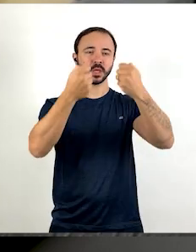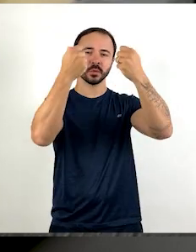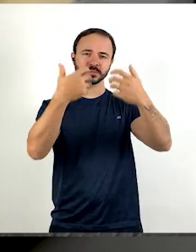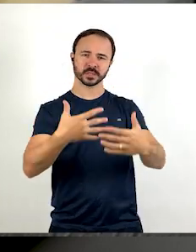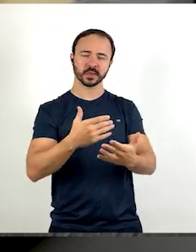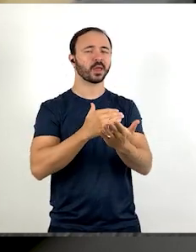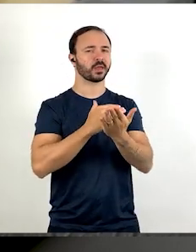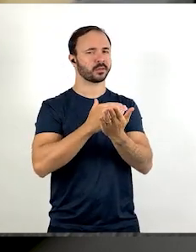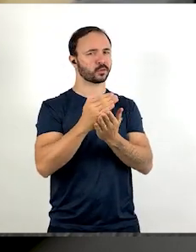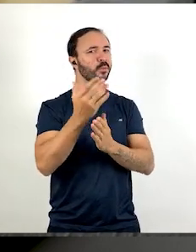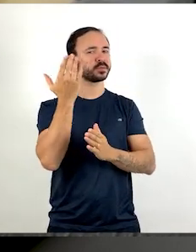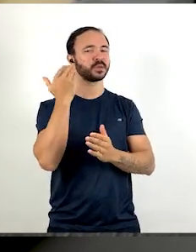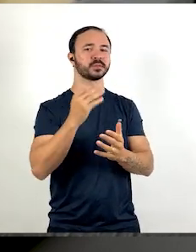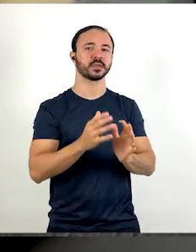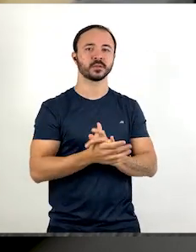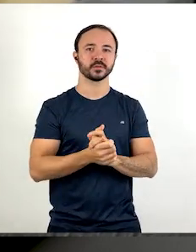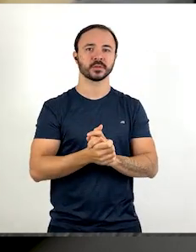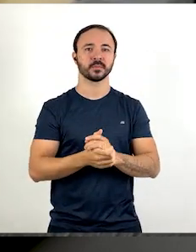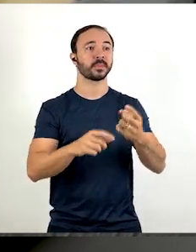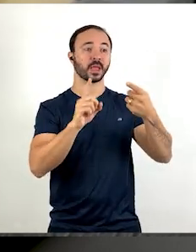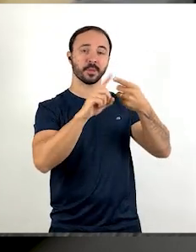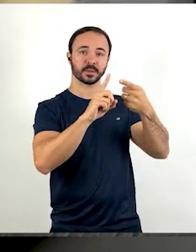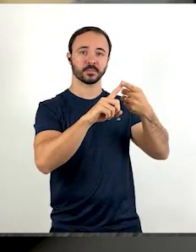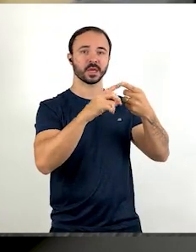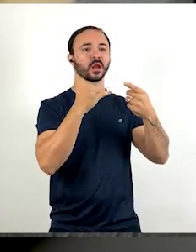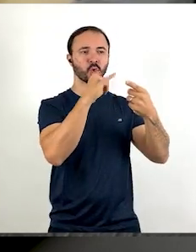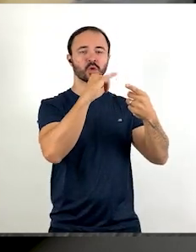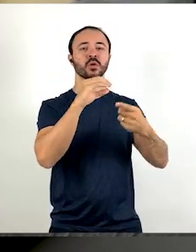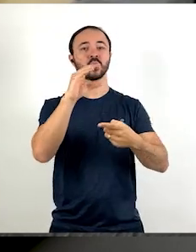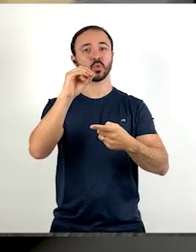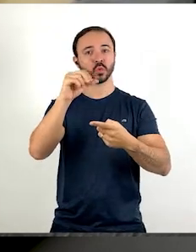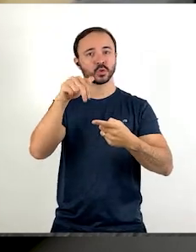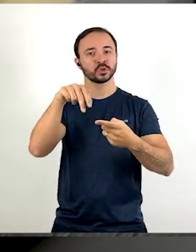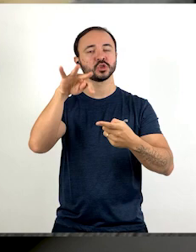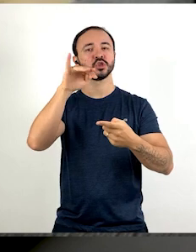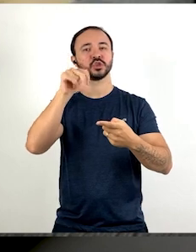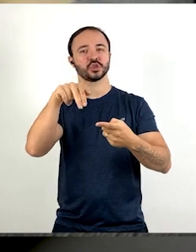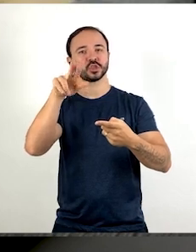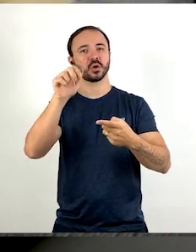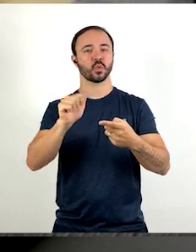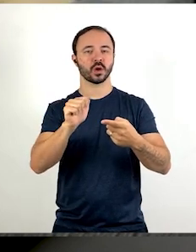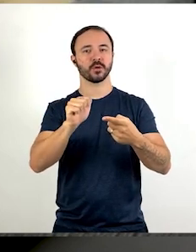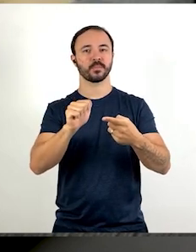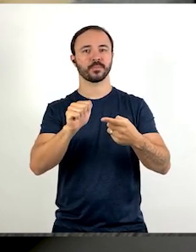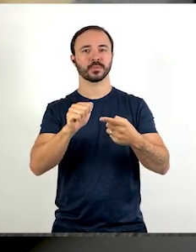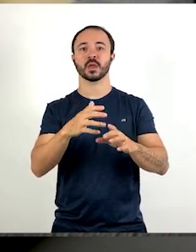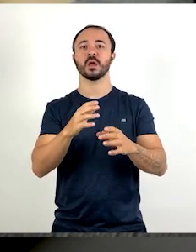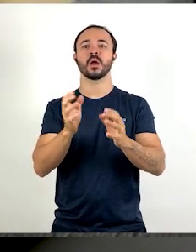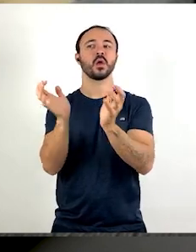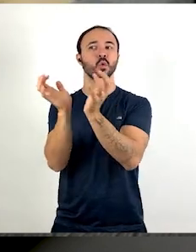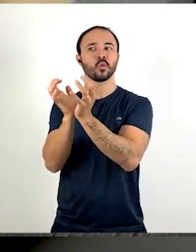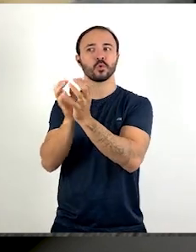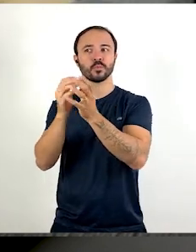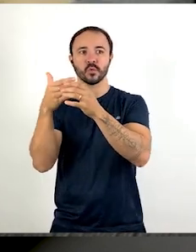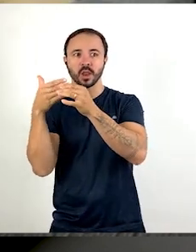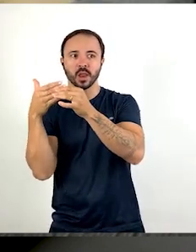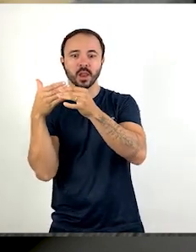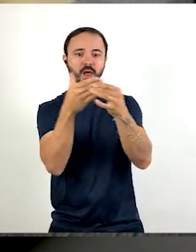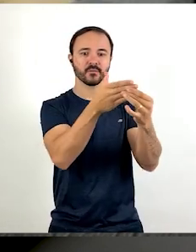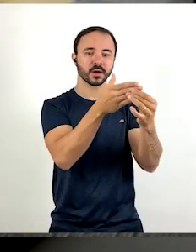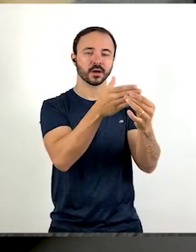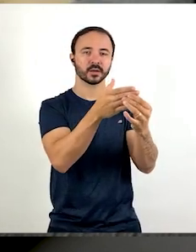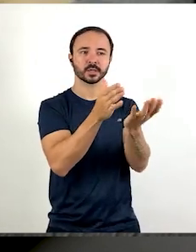a corrente contínua é quando o movimento ordenado dos elétrons for somente em